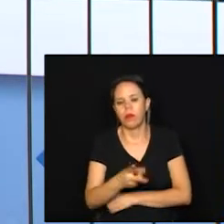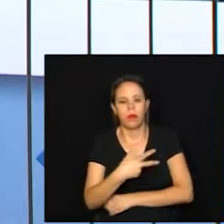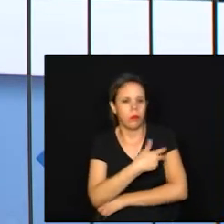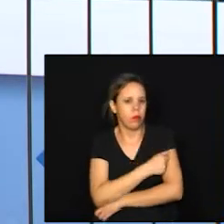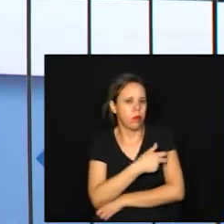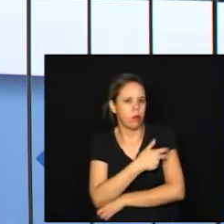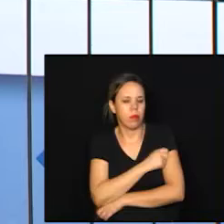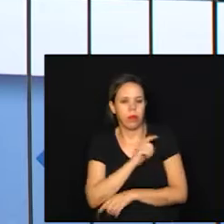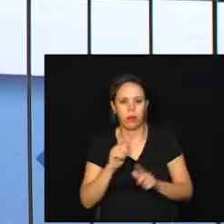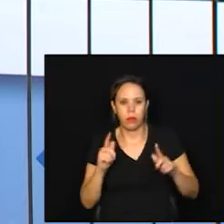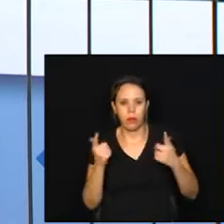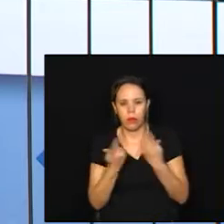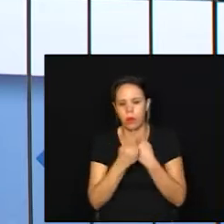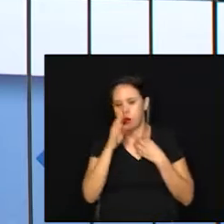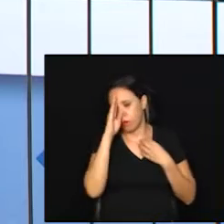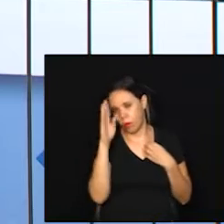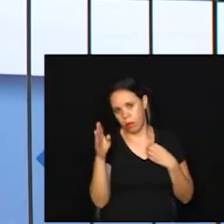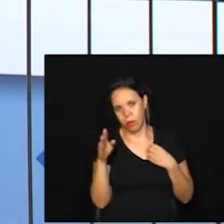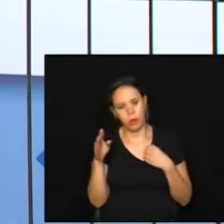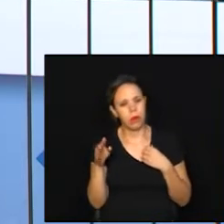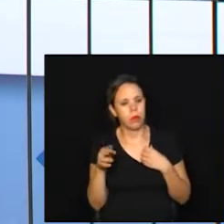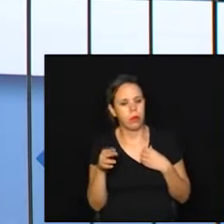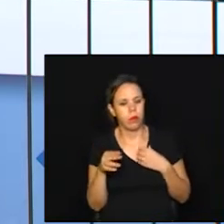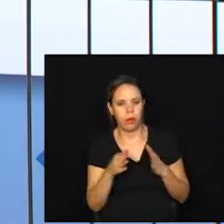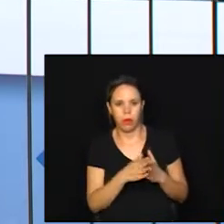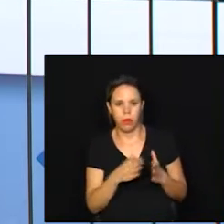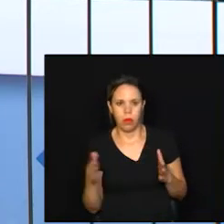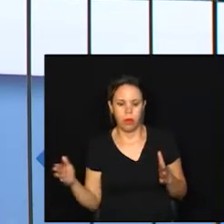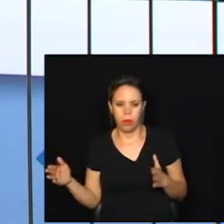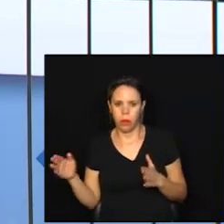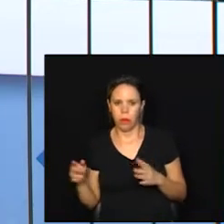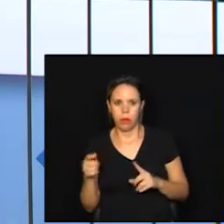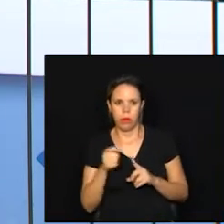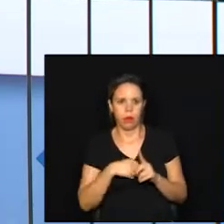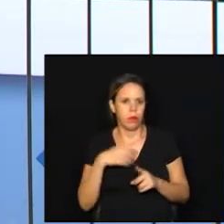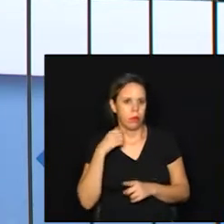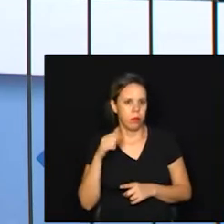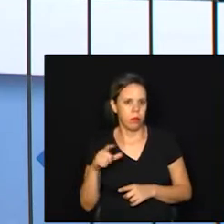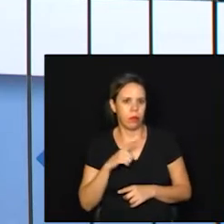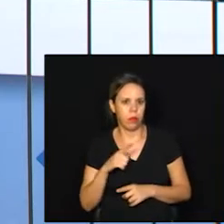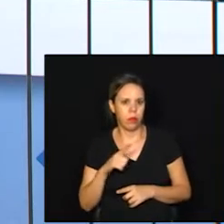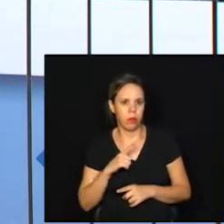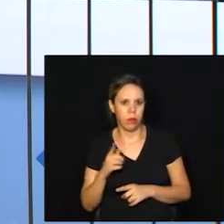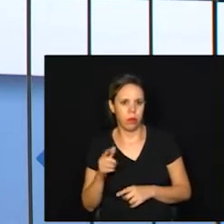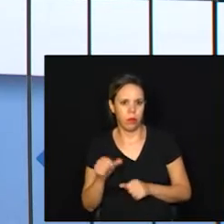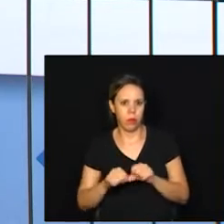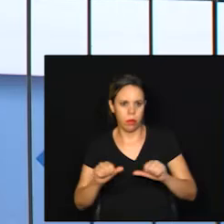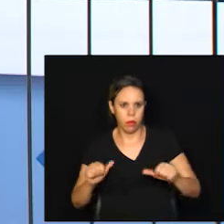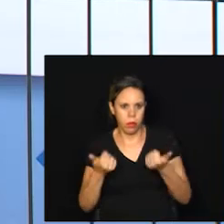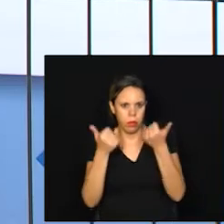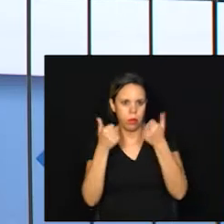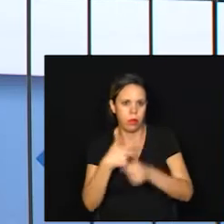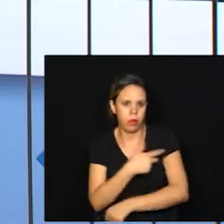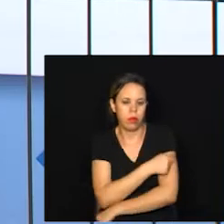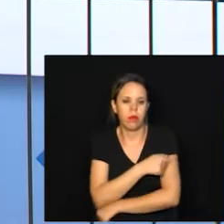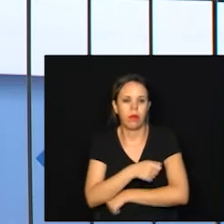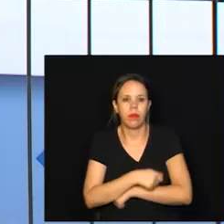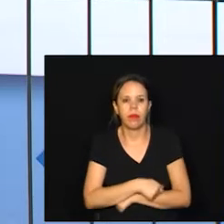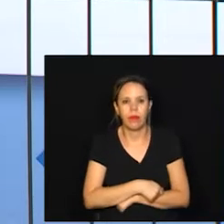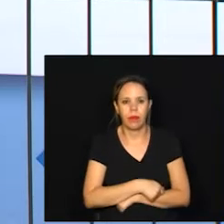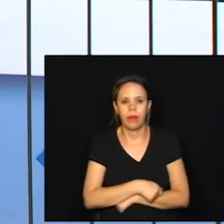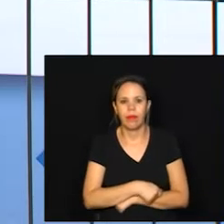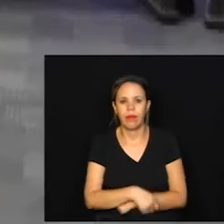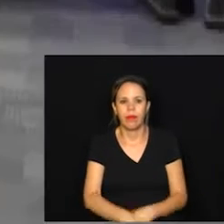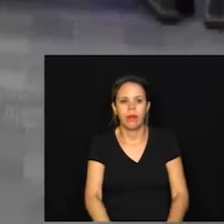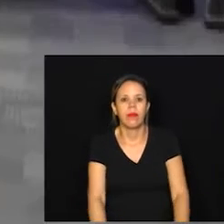aplicada nos grupos prioritários e a previsão é que em abril tenhamos o efeito positivo da vacinação.